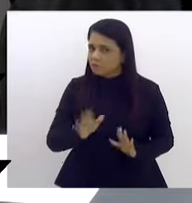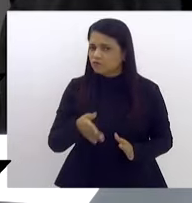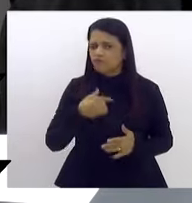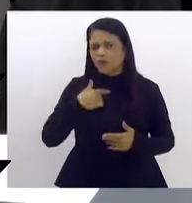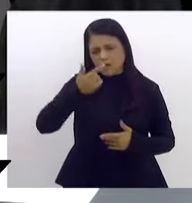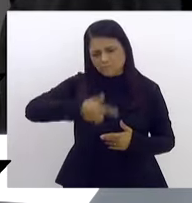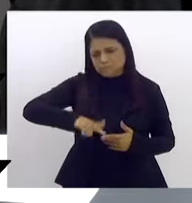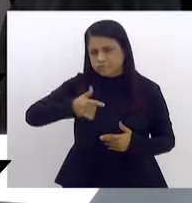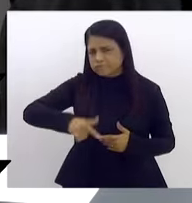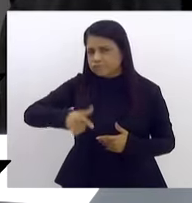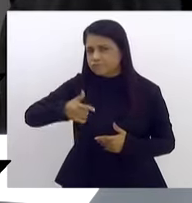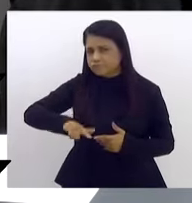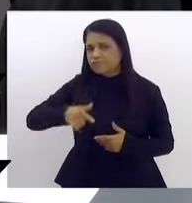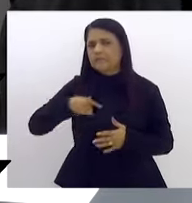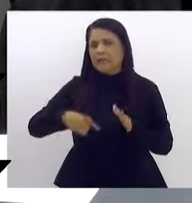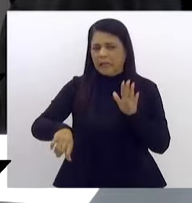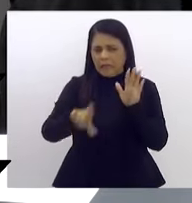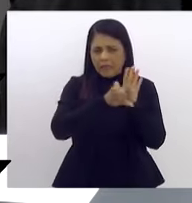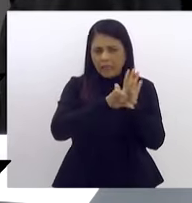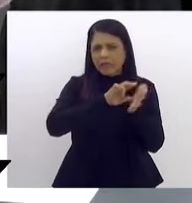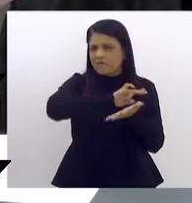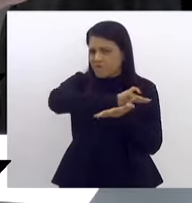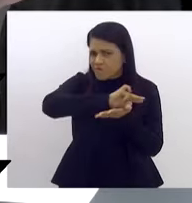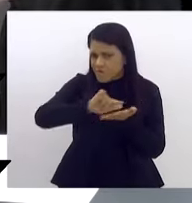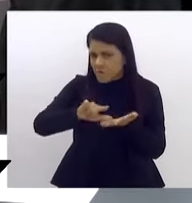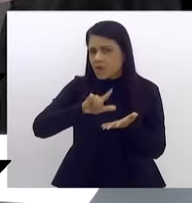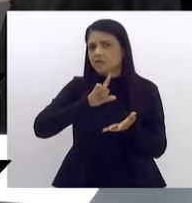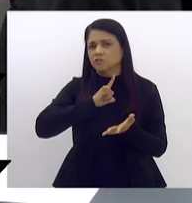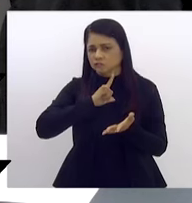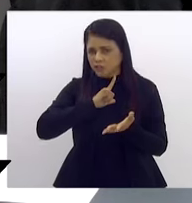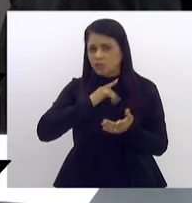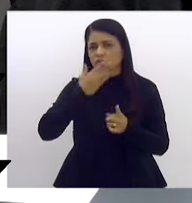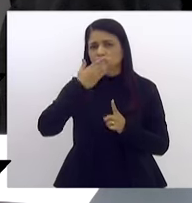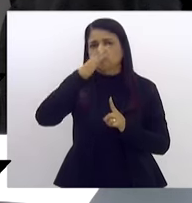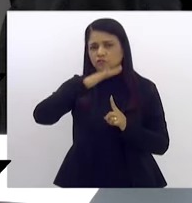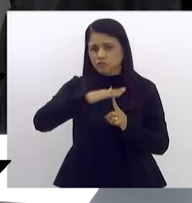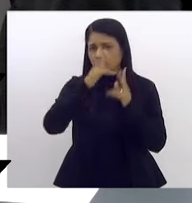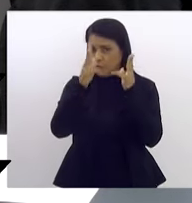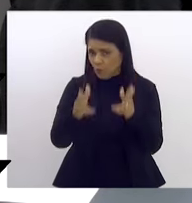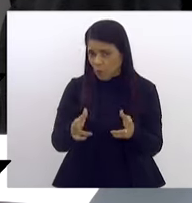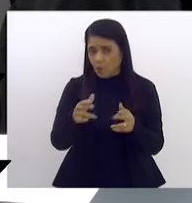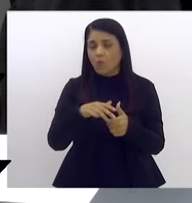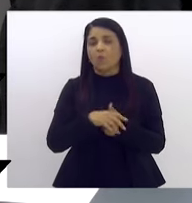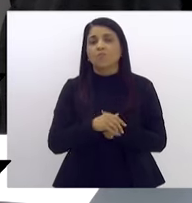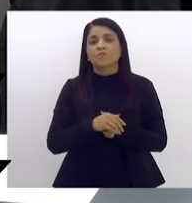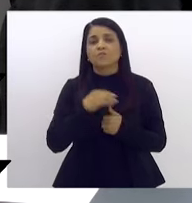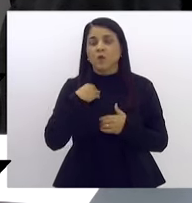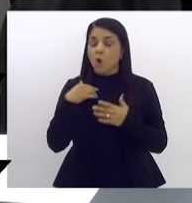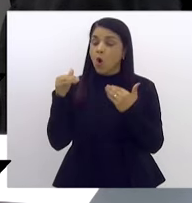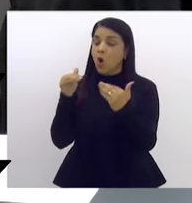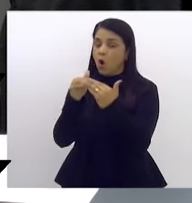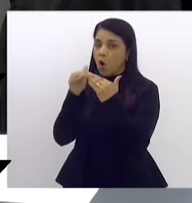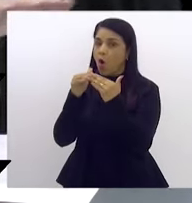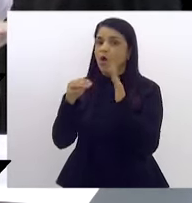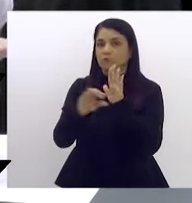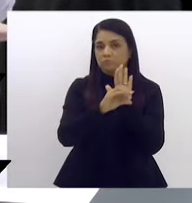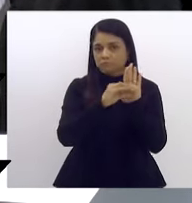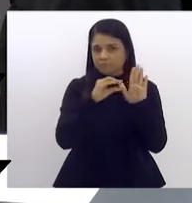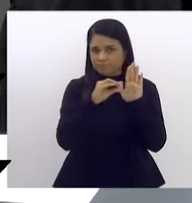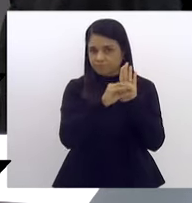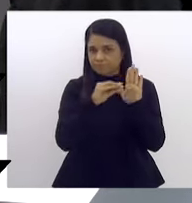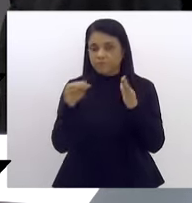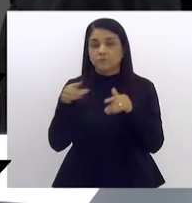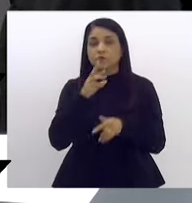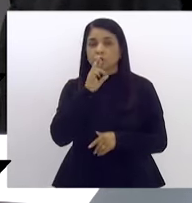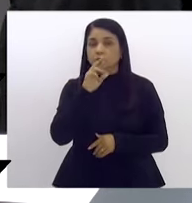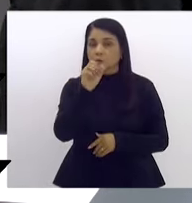vezes temos várias leis desse tipo nesse sentido eu concordo com o parecer do deputado Rodrigo Amorin de que ser constitucionalista a gente